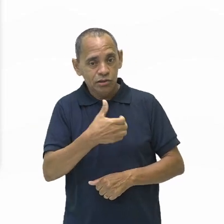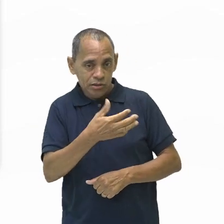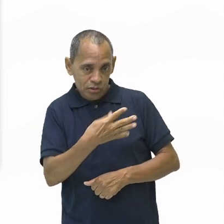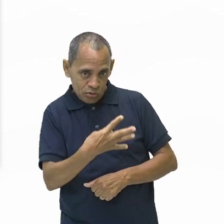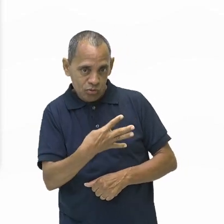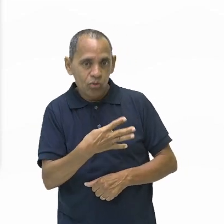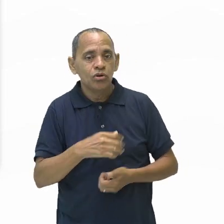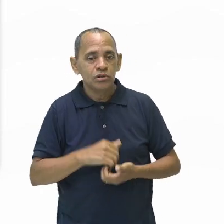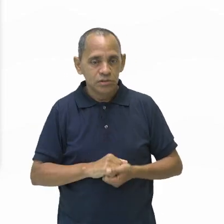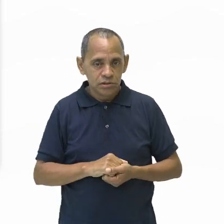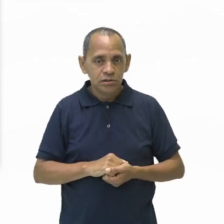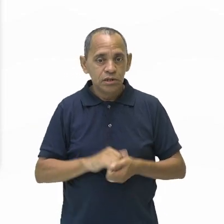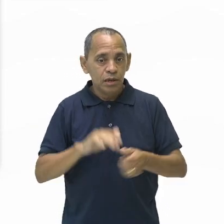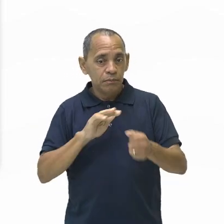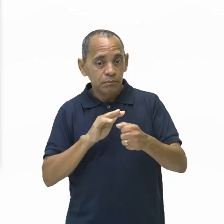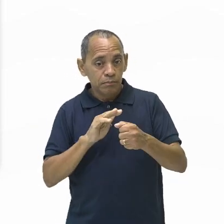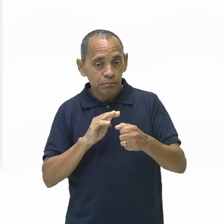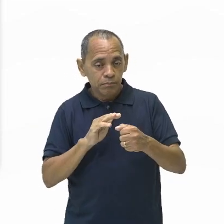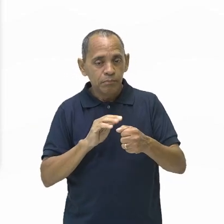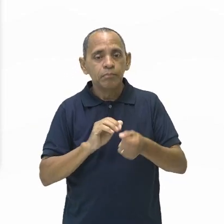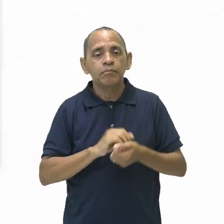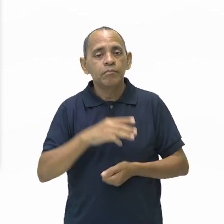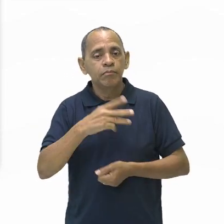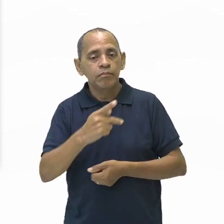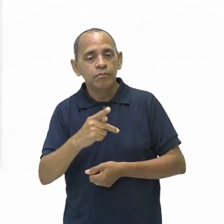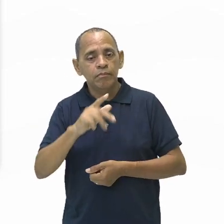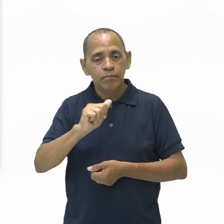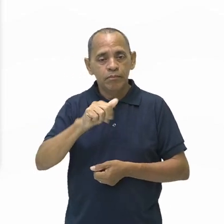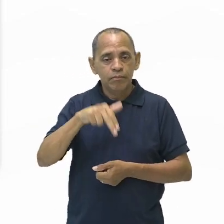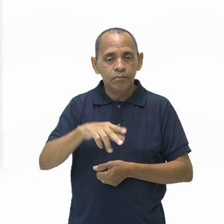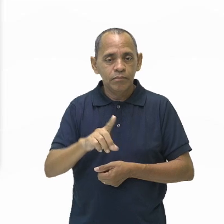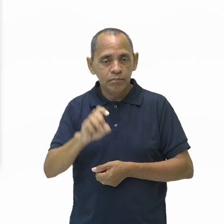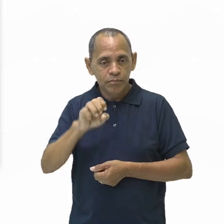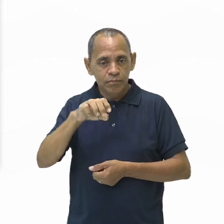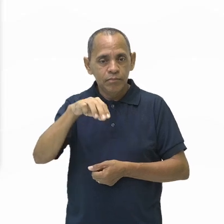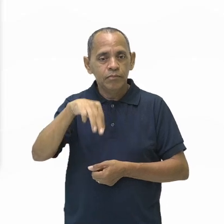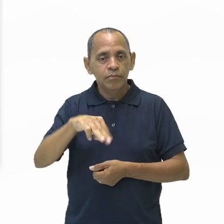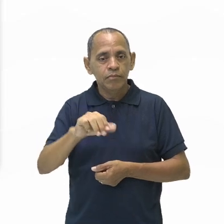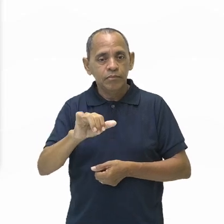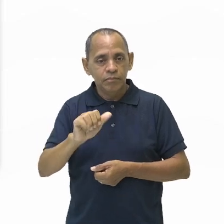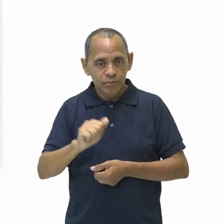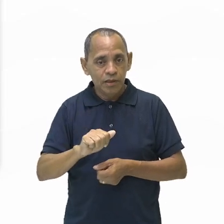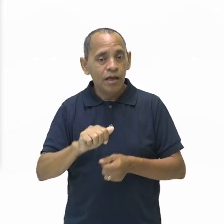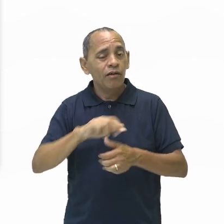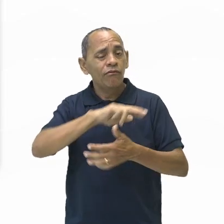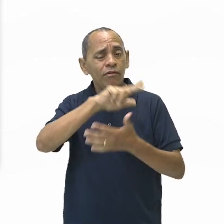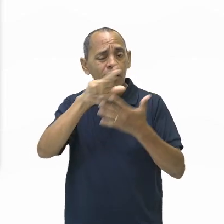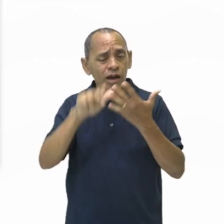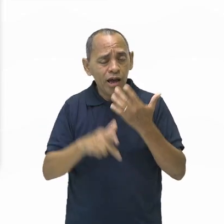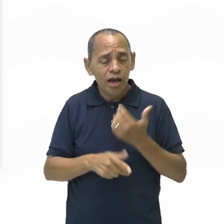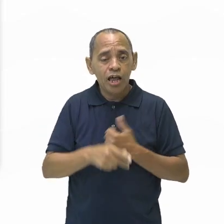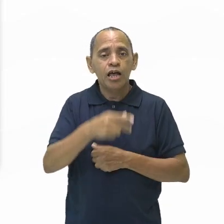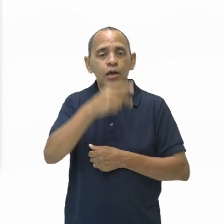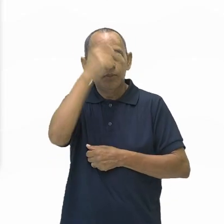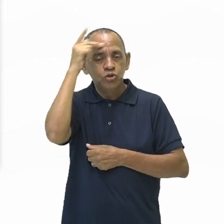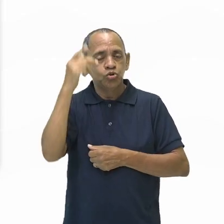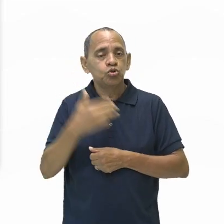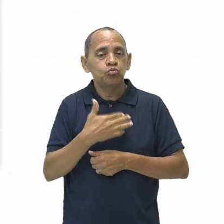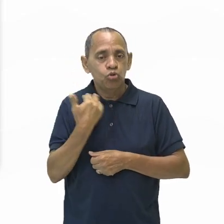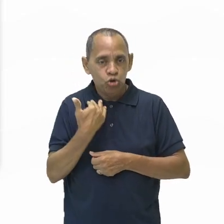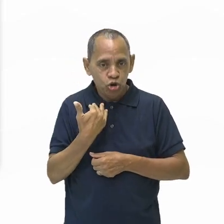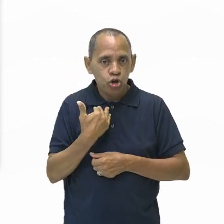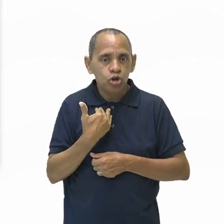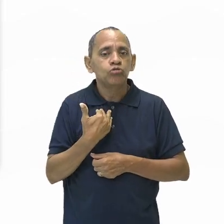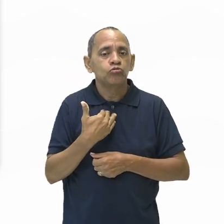febre amarela de 1850, porque atingiu muita gente, muitas pessoas morreram com essa doença, né? Ela vê toda a sua família